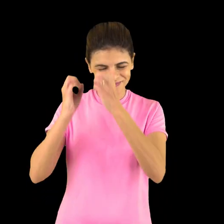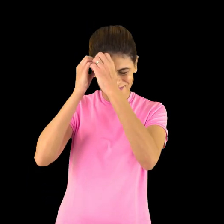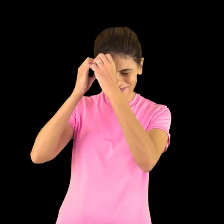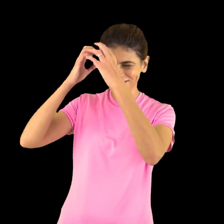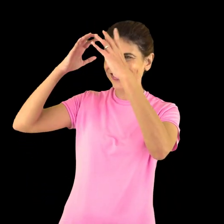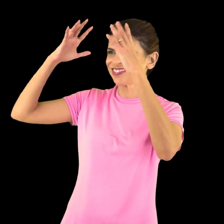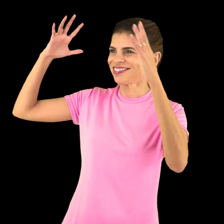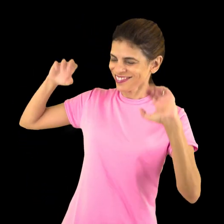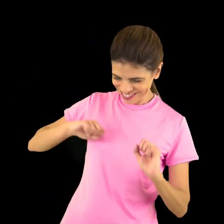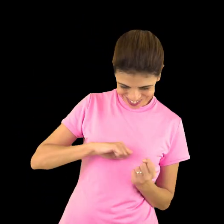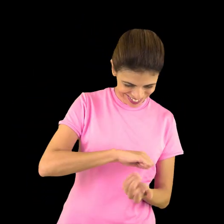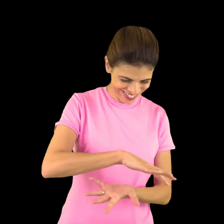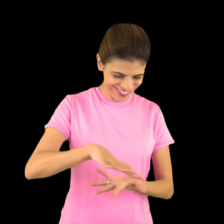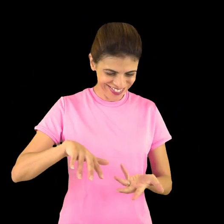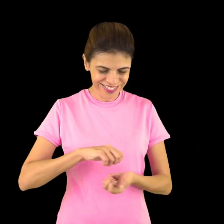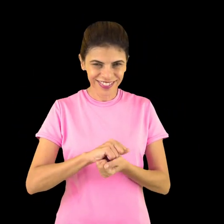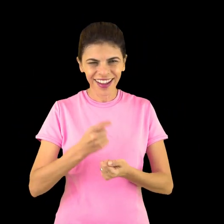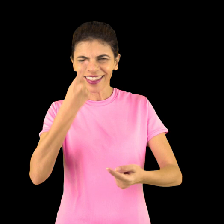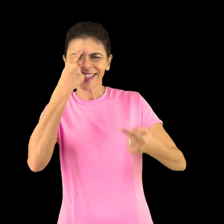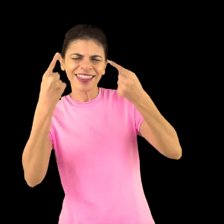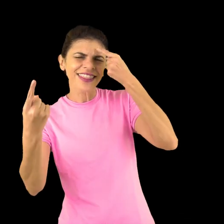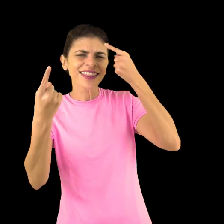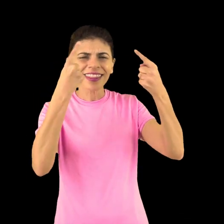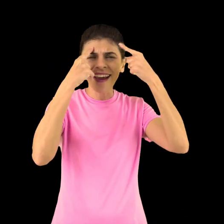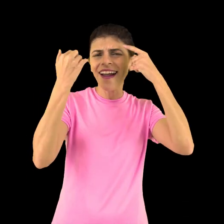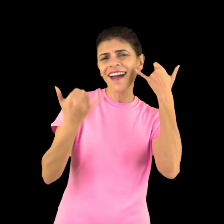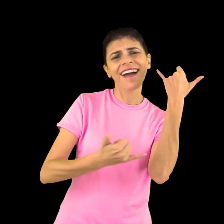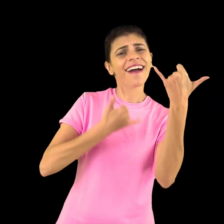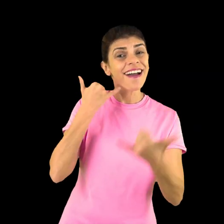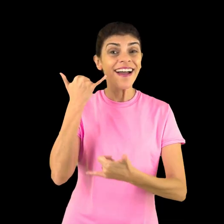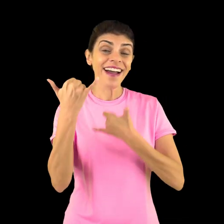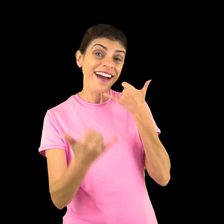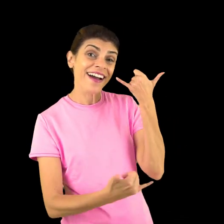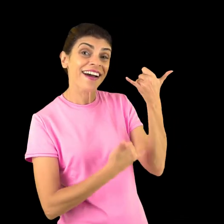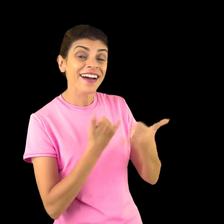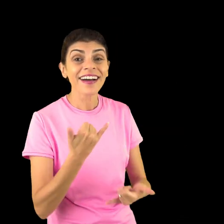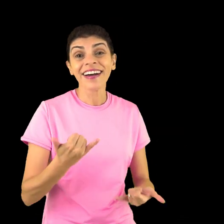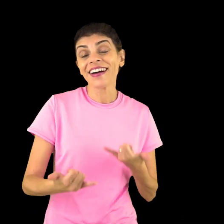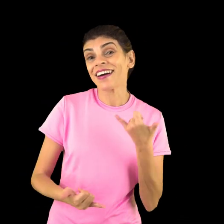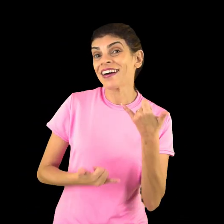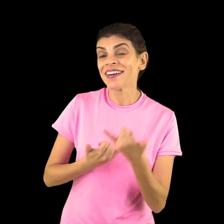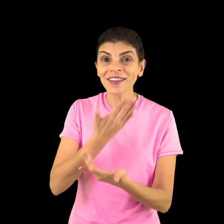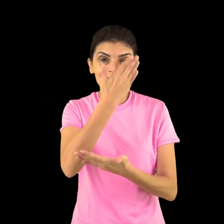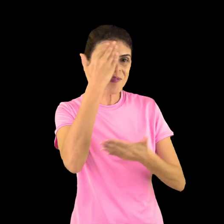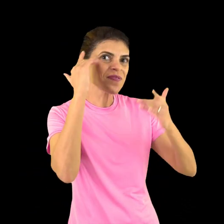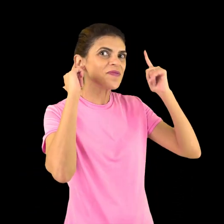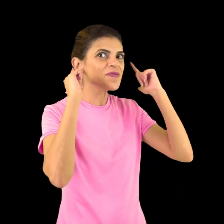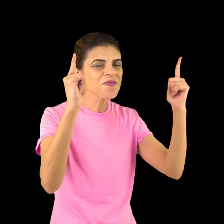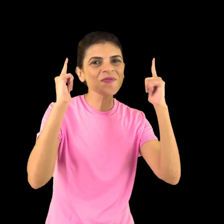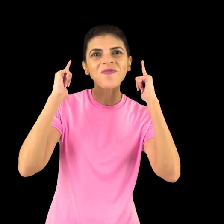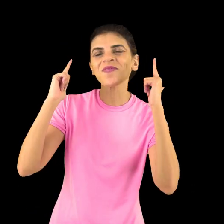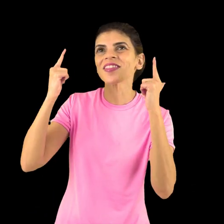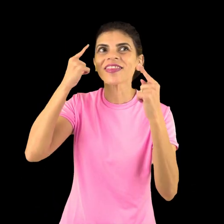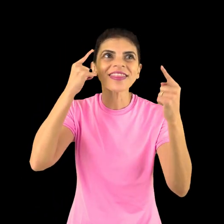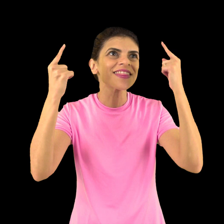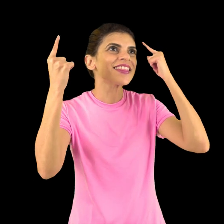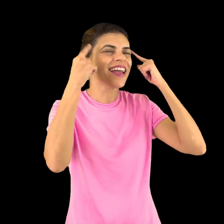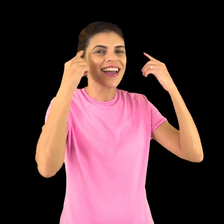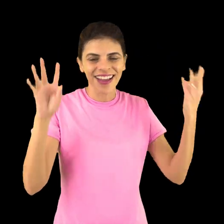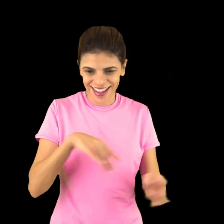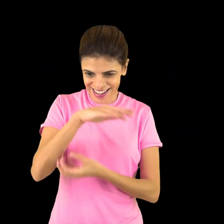Vem todo mundo usando a imaginação e a criatividade para viver um mundo de